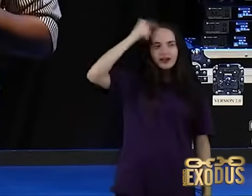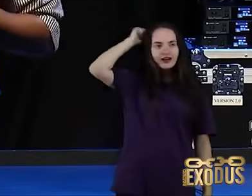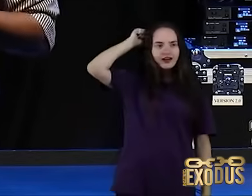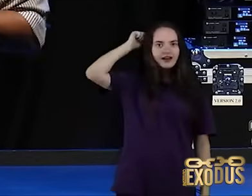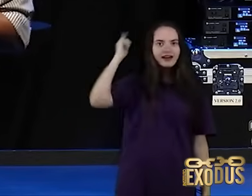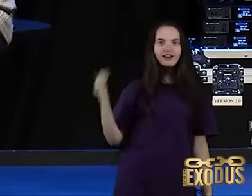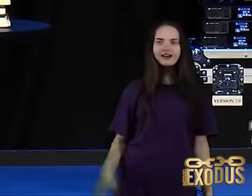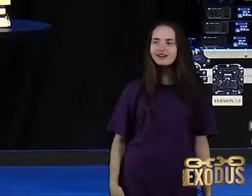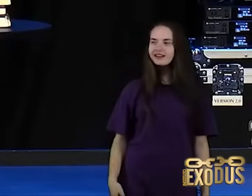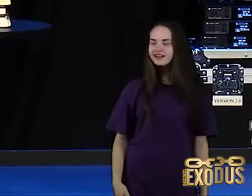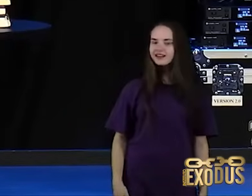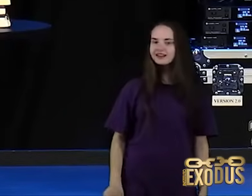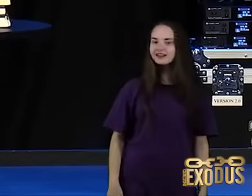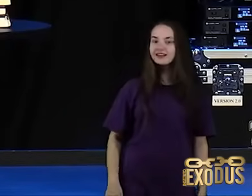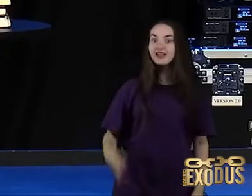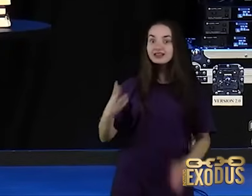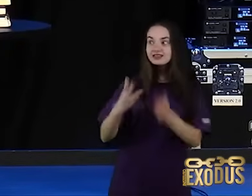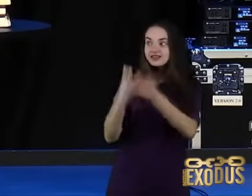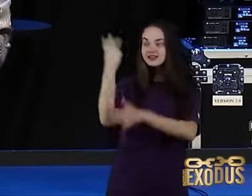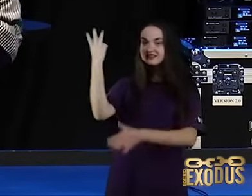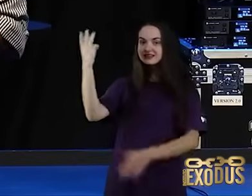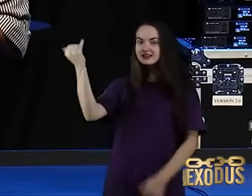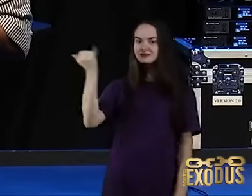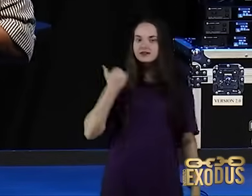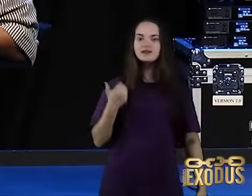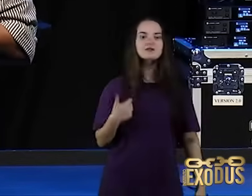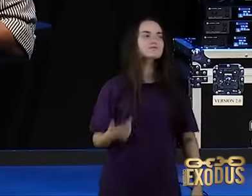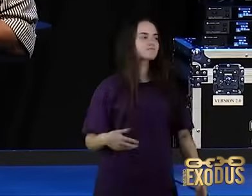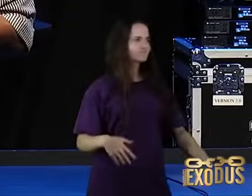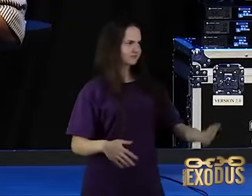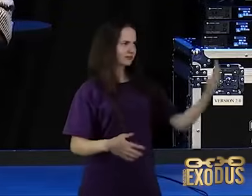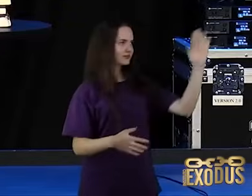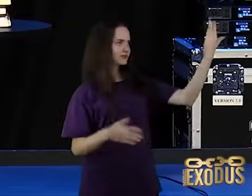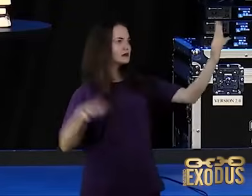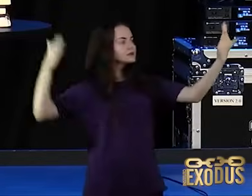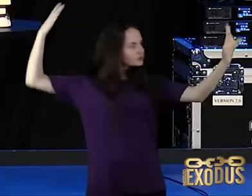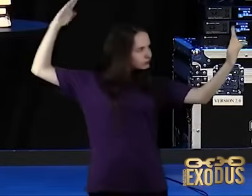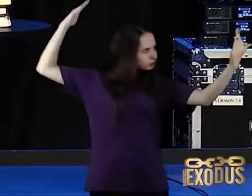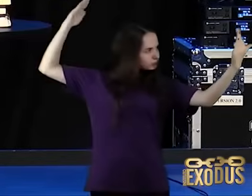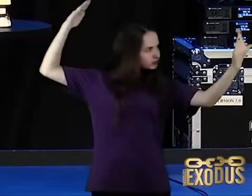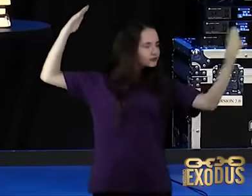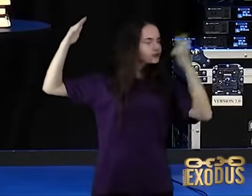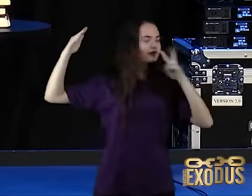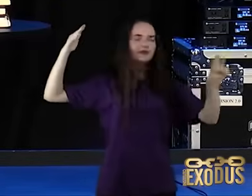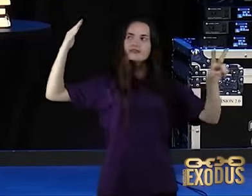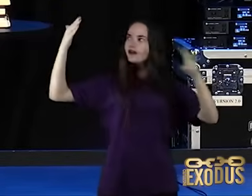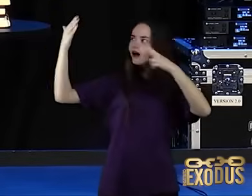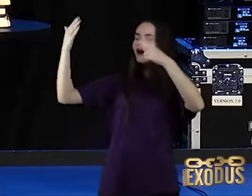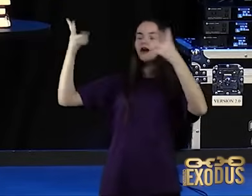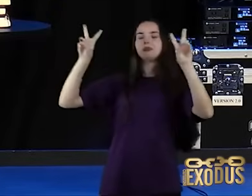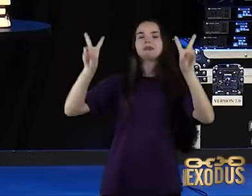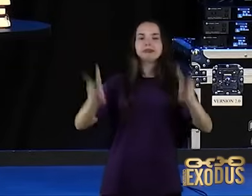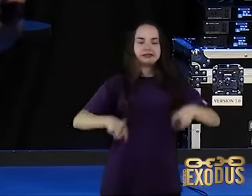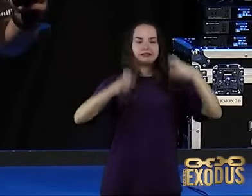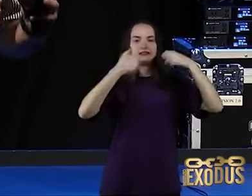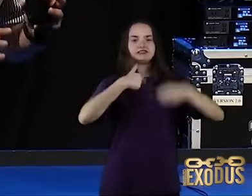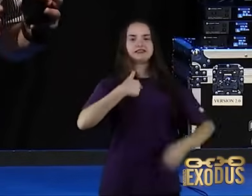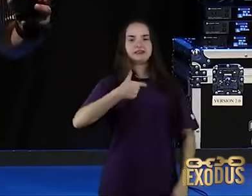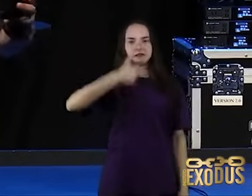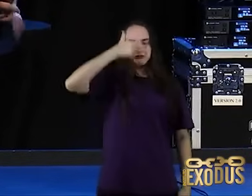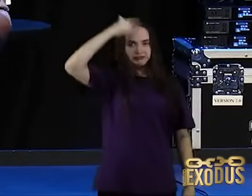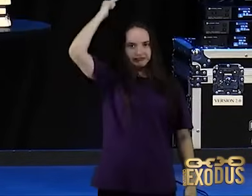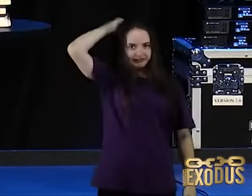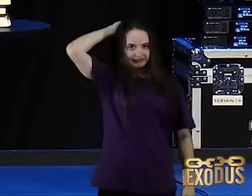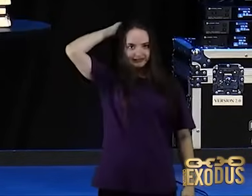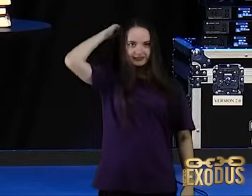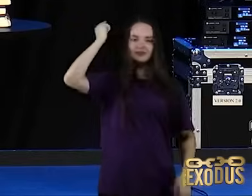quando a terceira pessoa falou careca falei deixa eu ver um espelho aqui bota um espelho aqui outro lá eu tô careca existem sinais